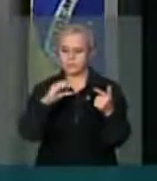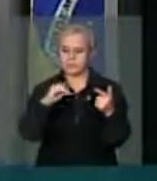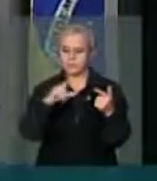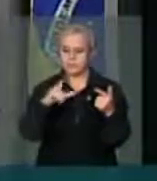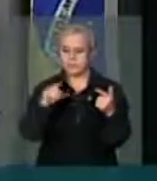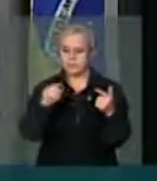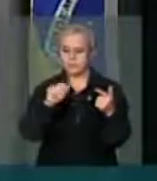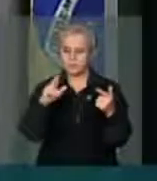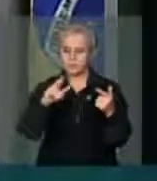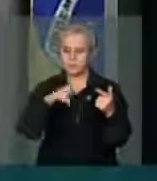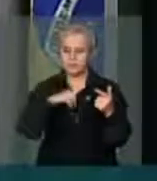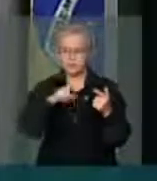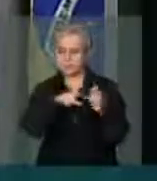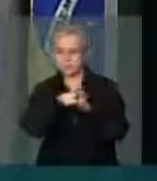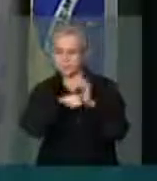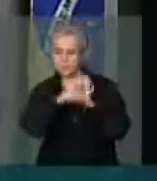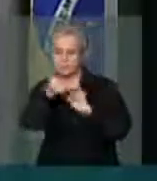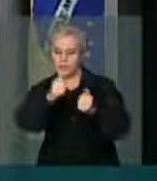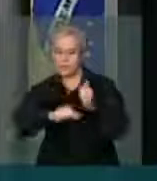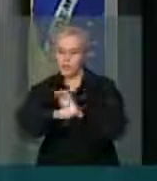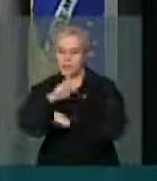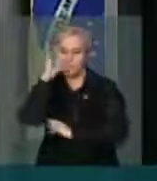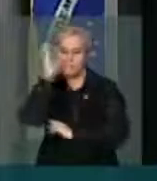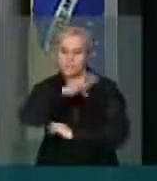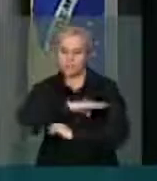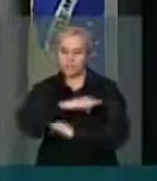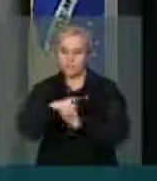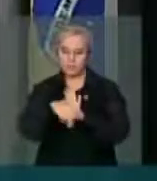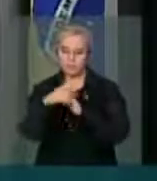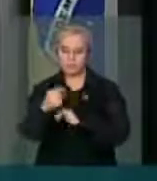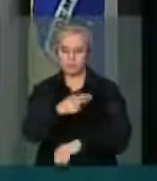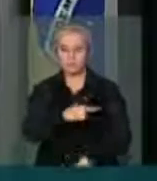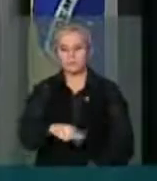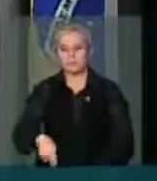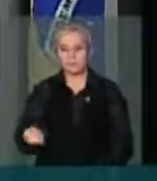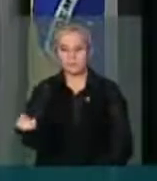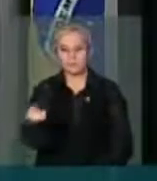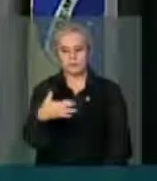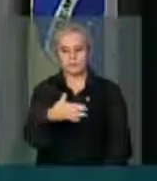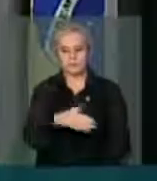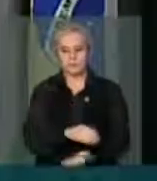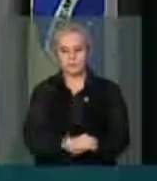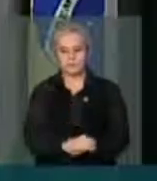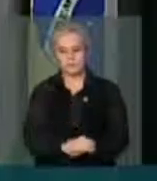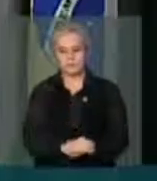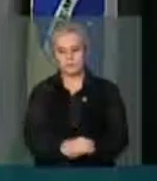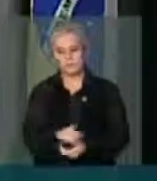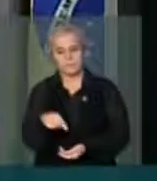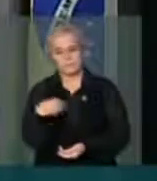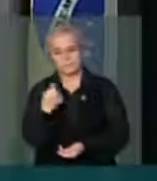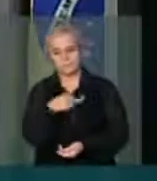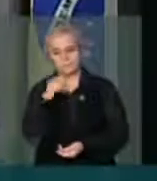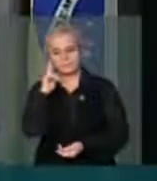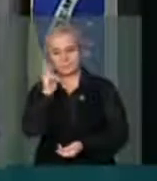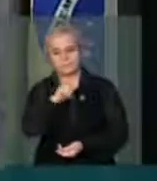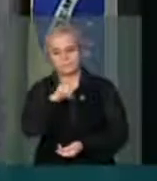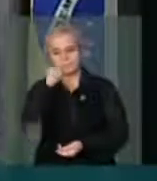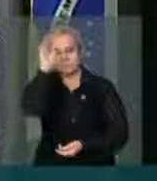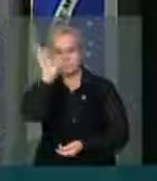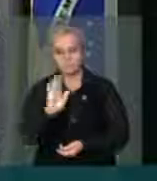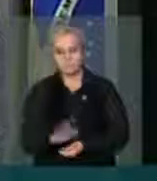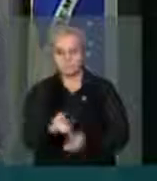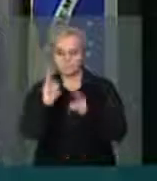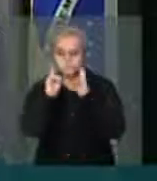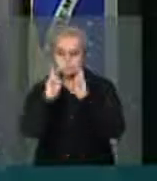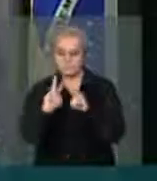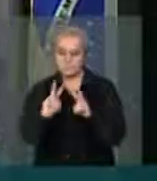mal avaliados da nova República. O que o Brasil assiste com os